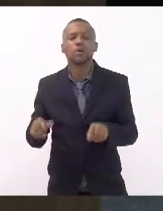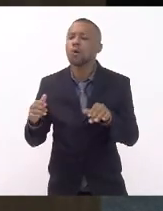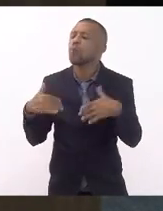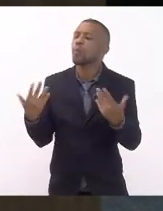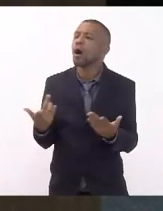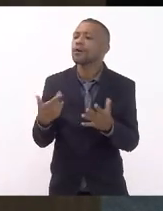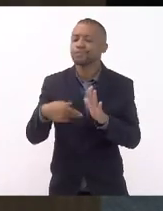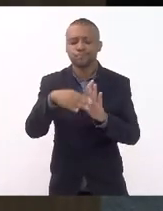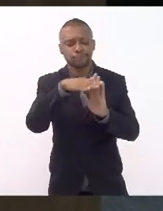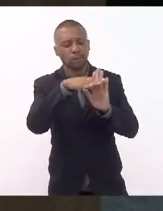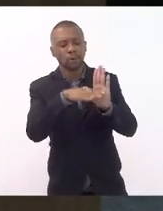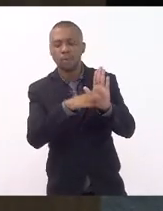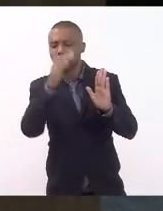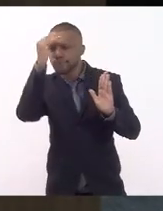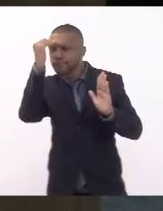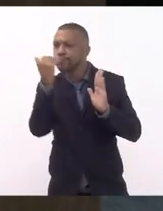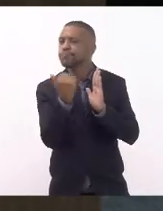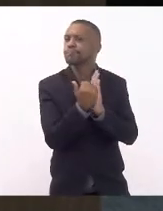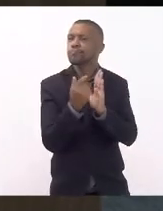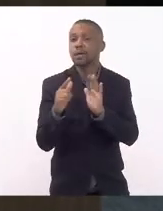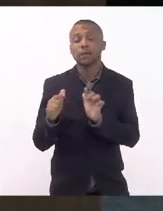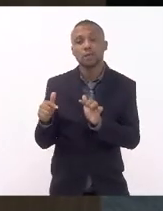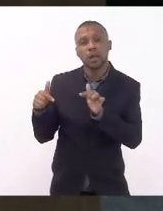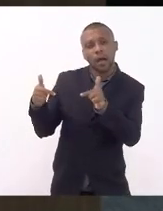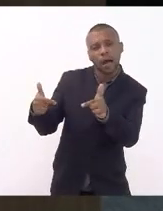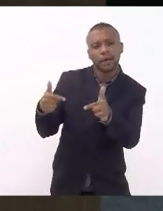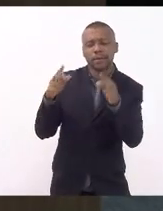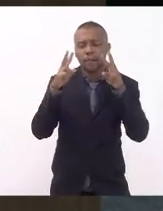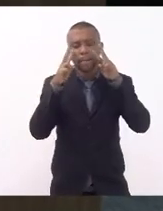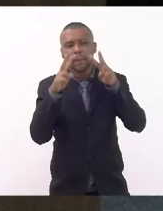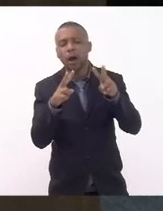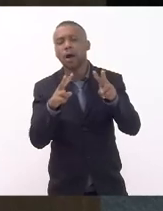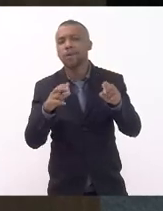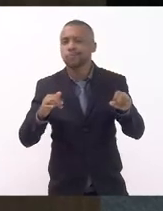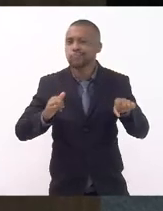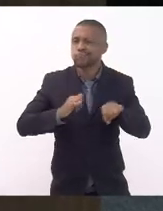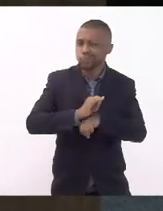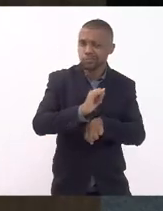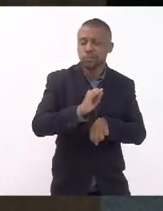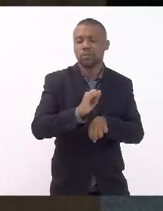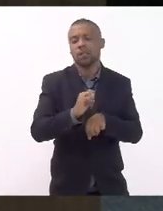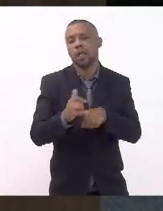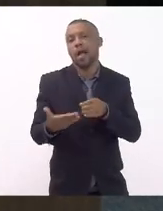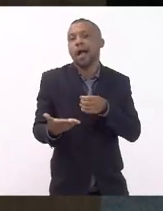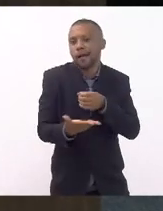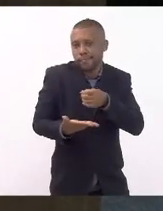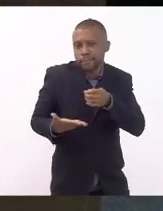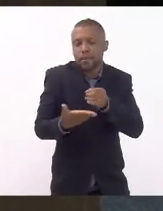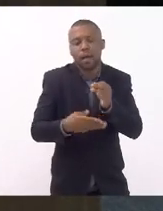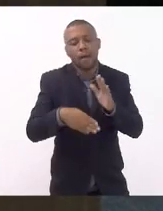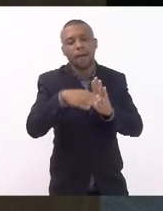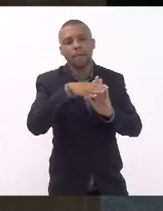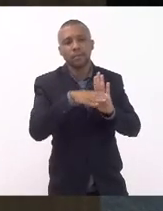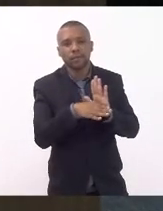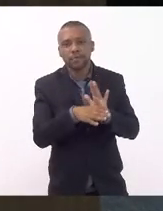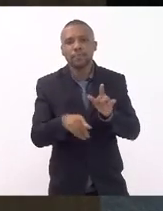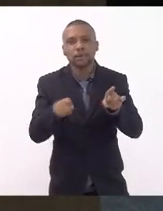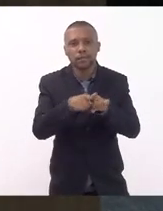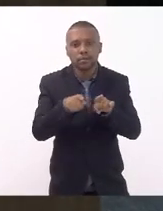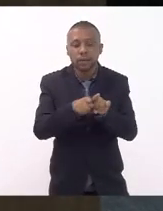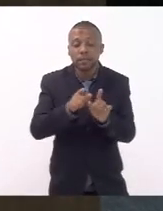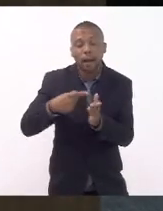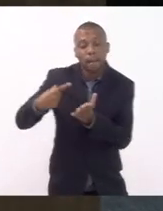servidores? Esse ato seguiu os princípios de razoabilidade e da